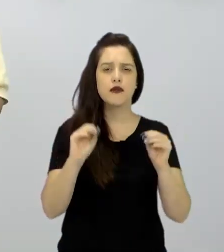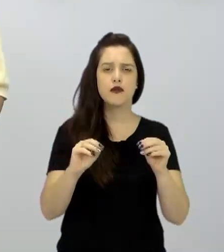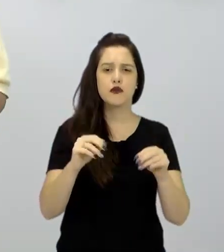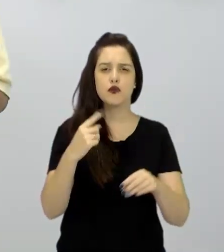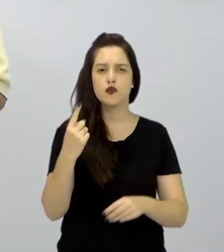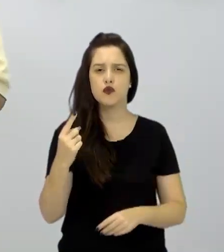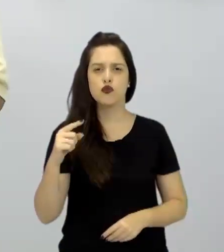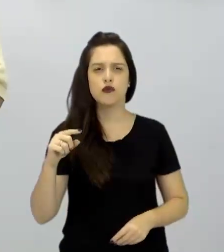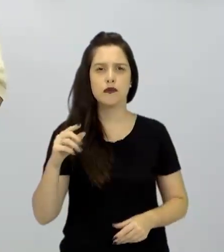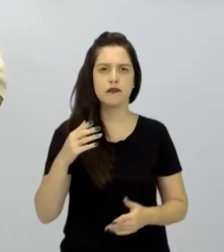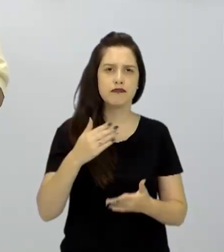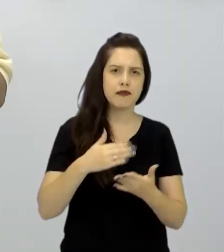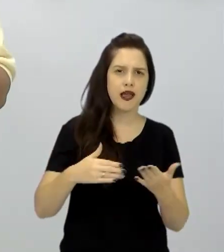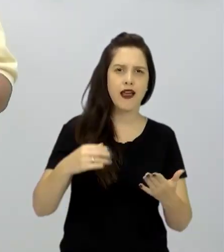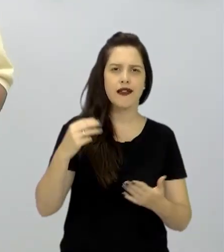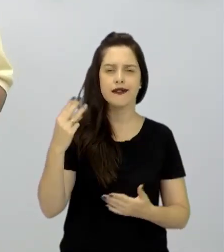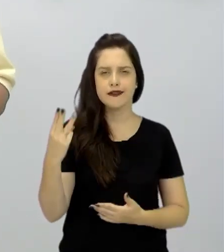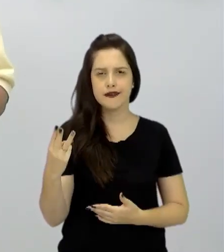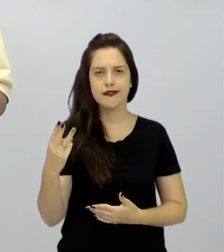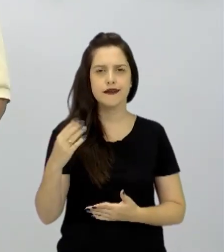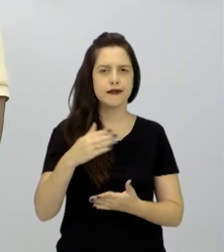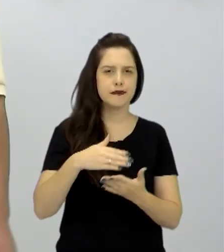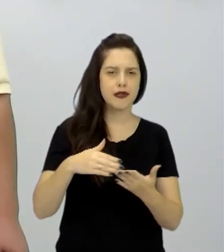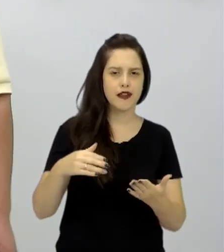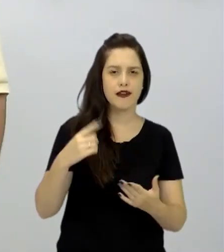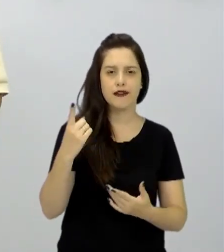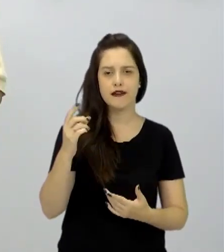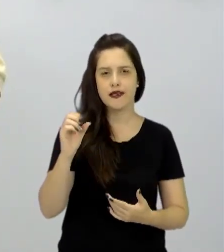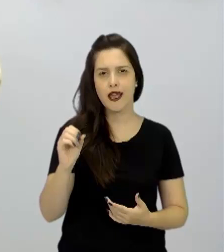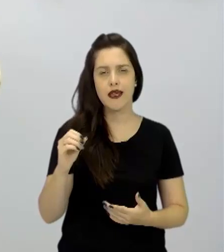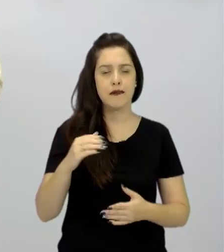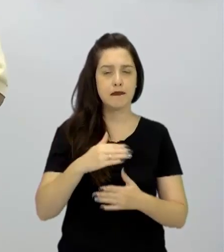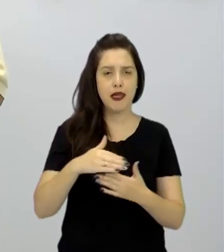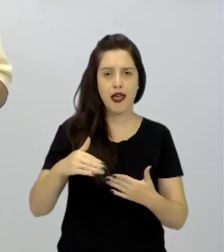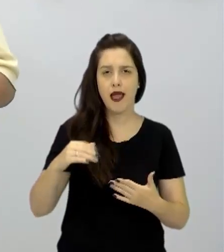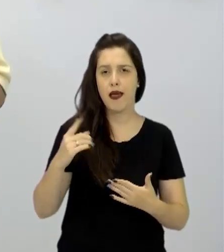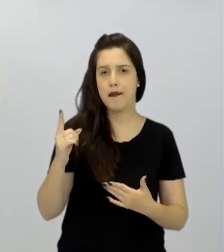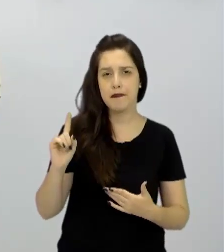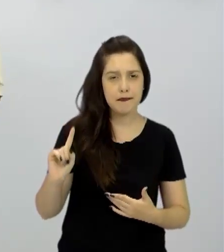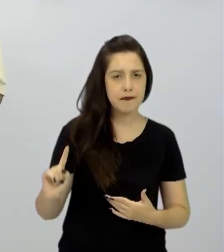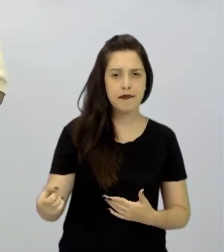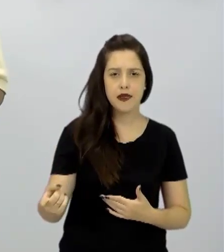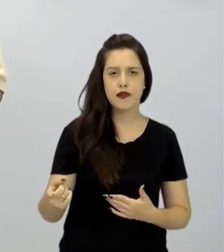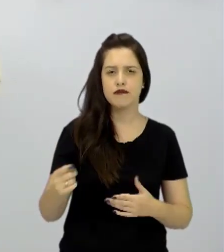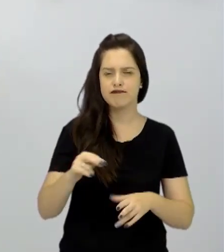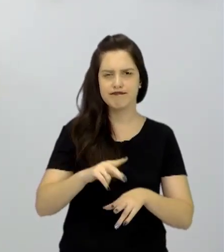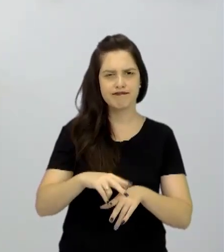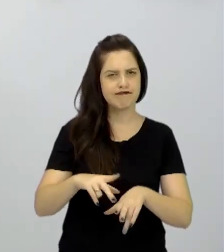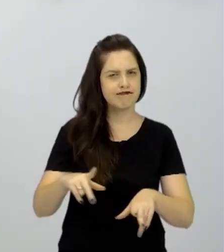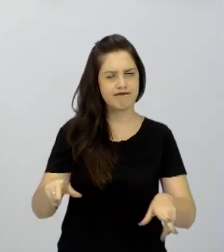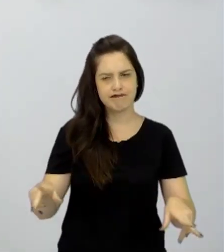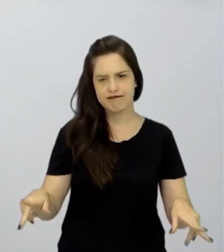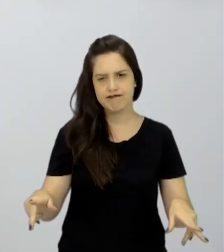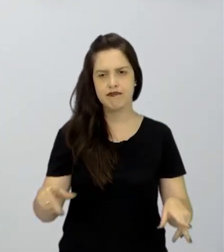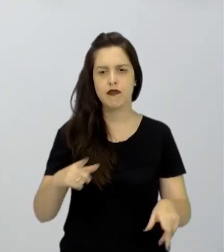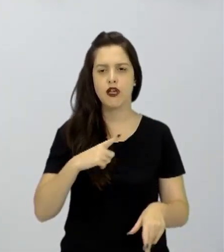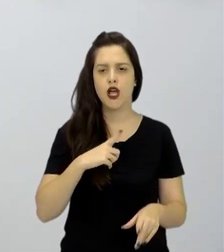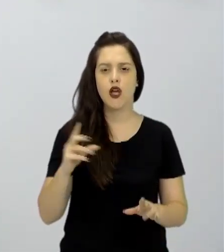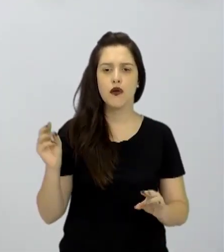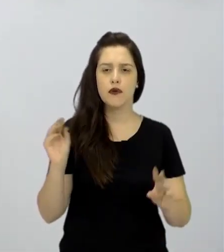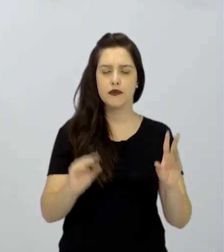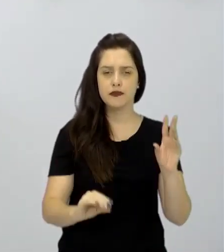3, 2 para 6, 10 para 1000, né? Caso de escalas, né? A gente